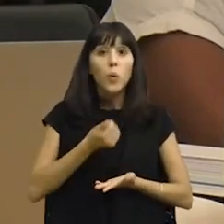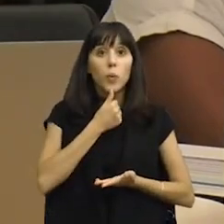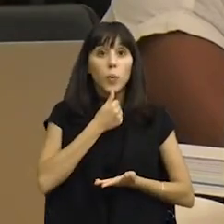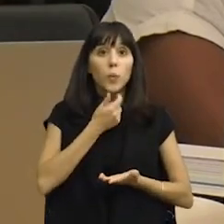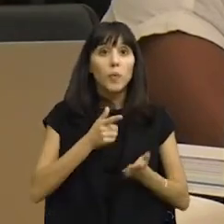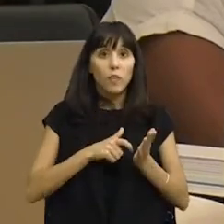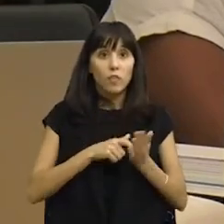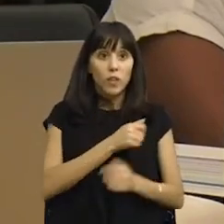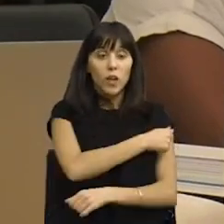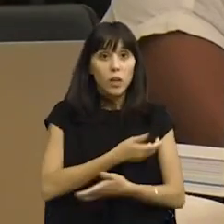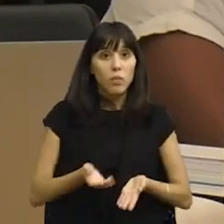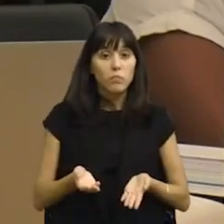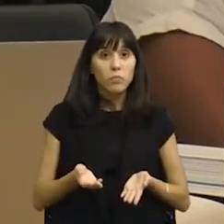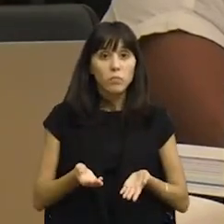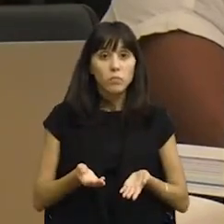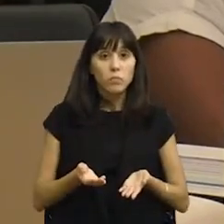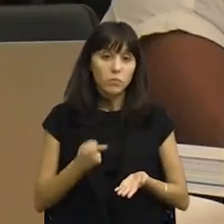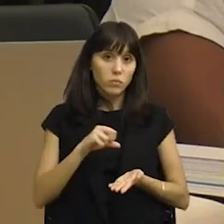a situação de carência que está diagnosticada.